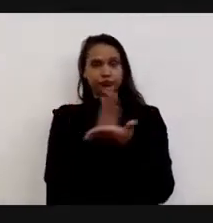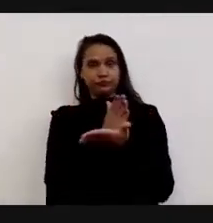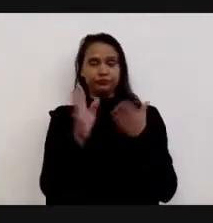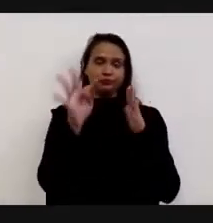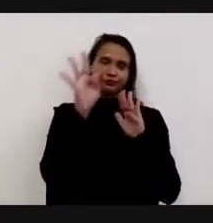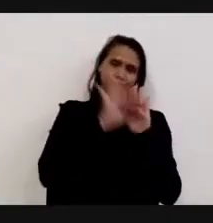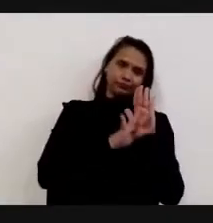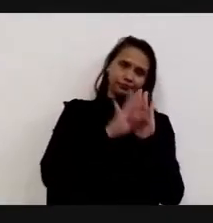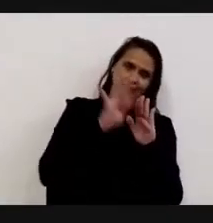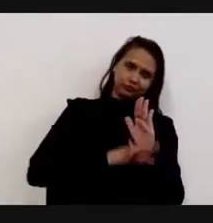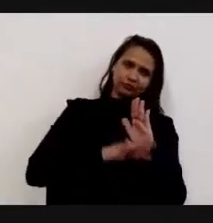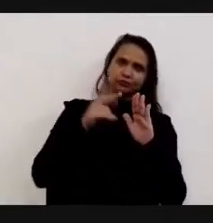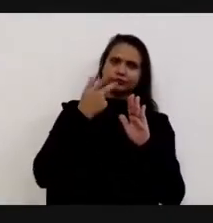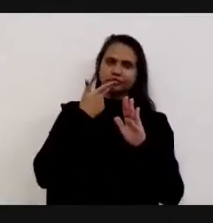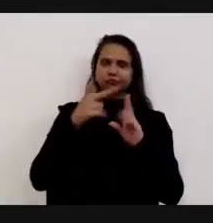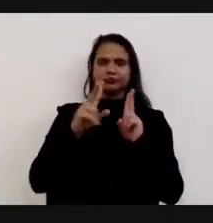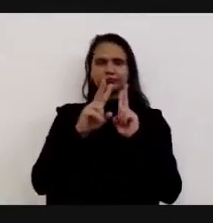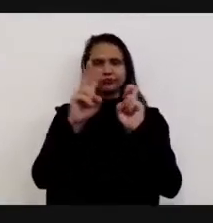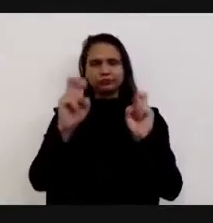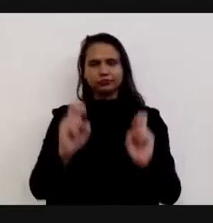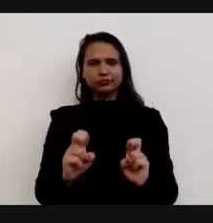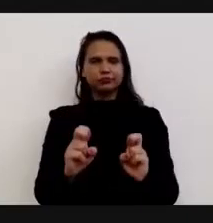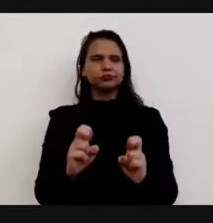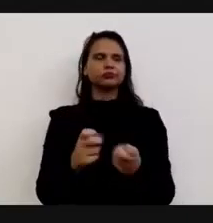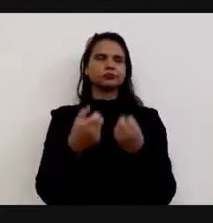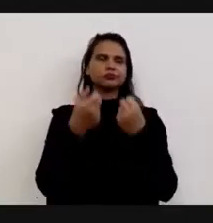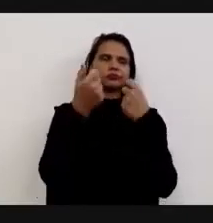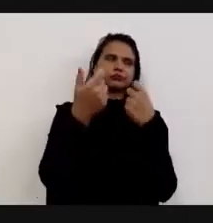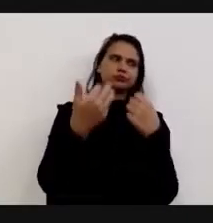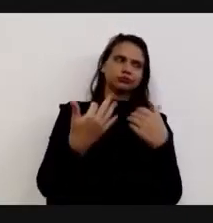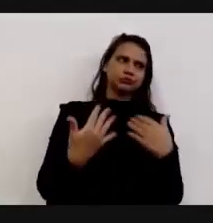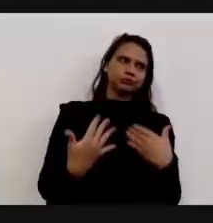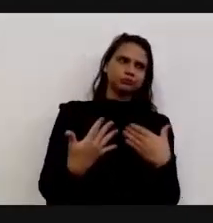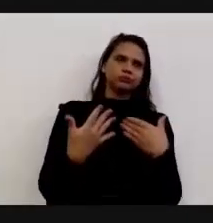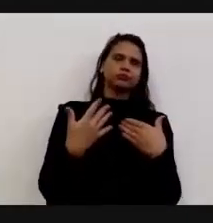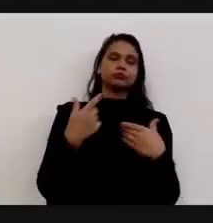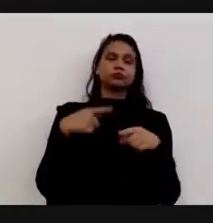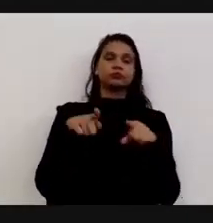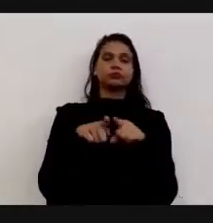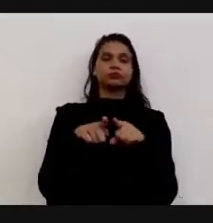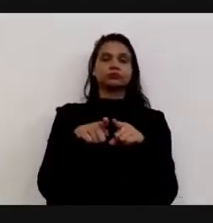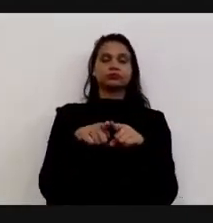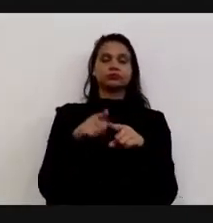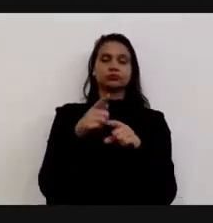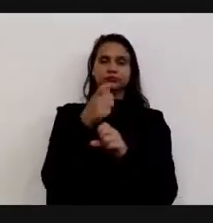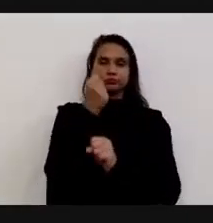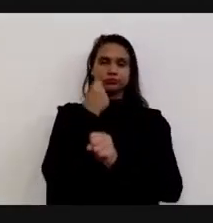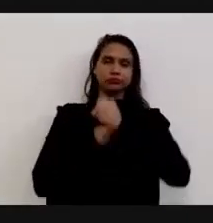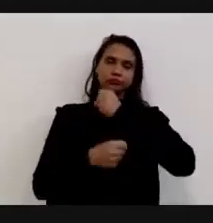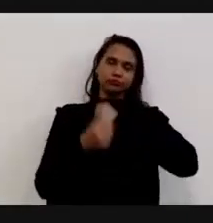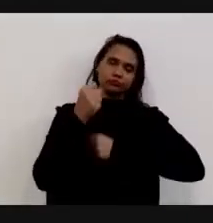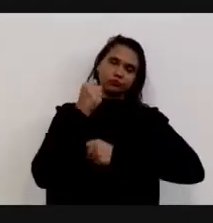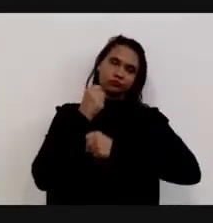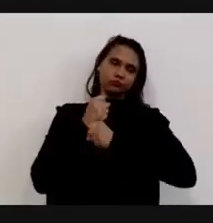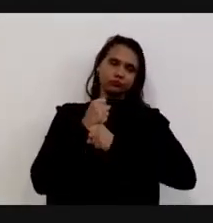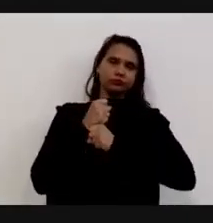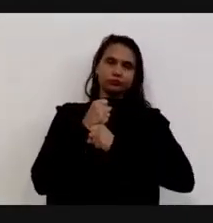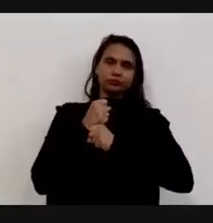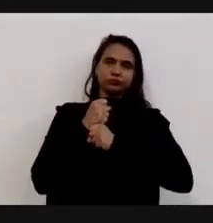esse ponto, no Valor, na revista Fórum, esse ano passado, para chamar a